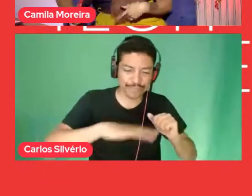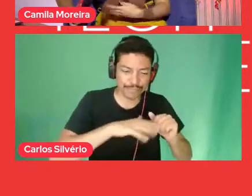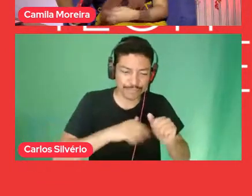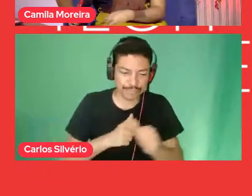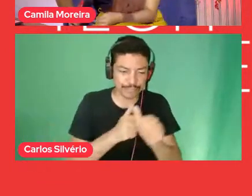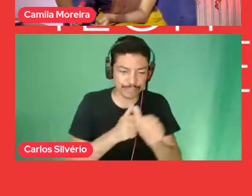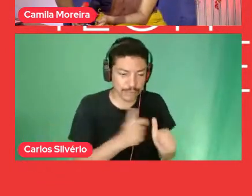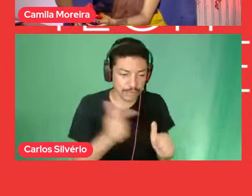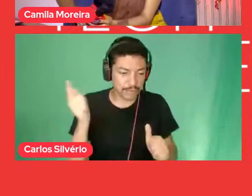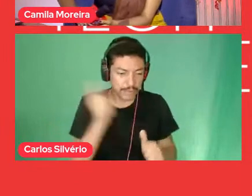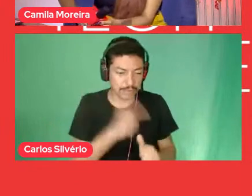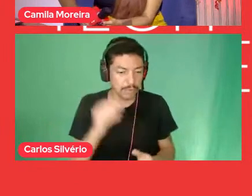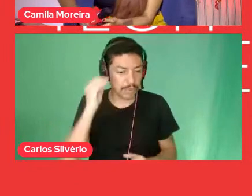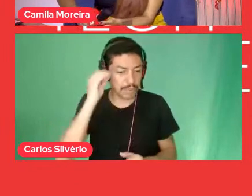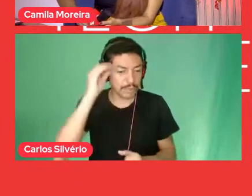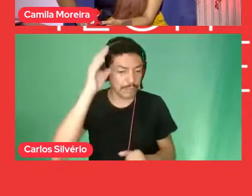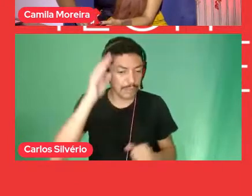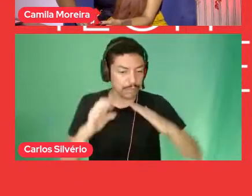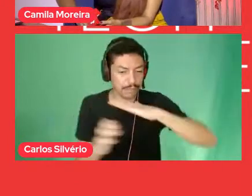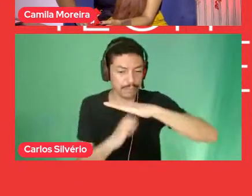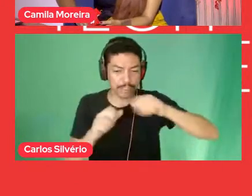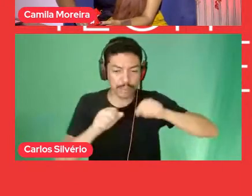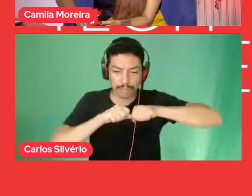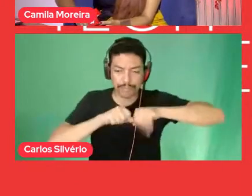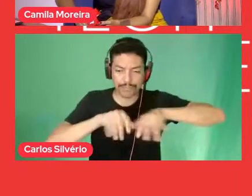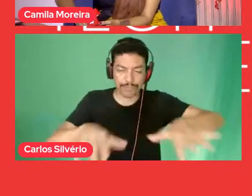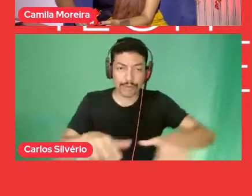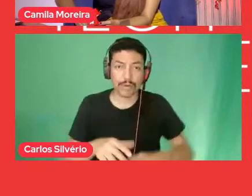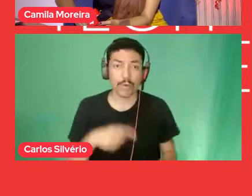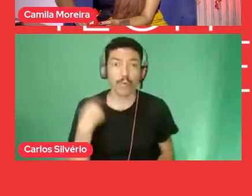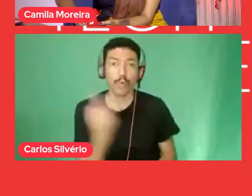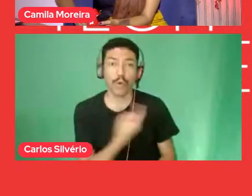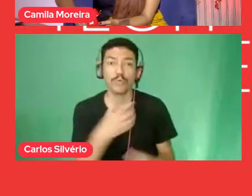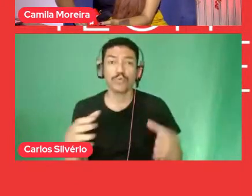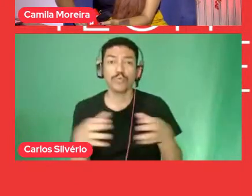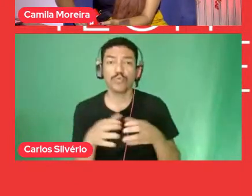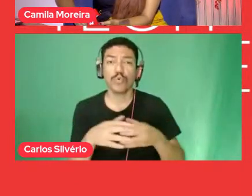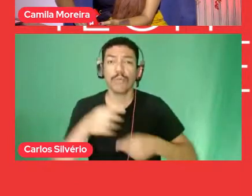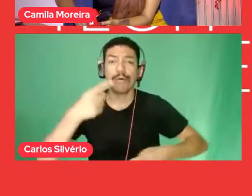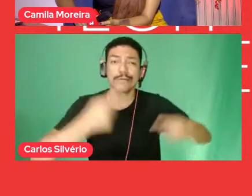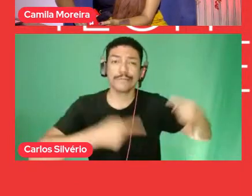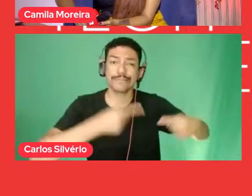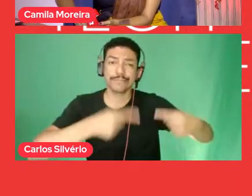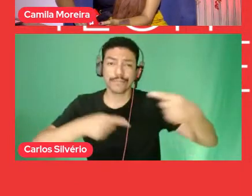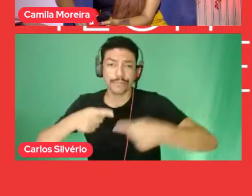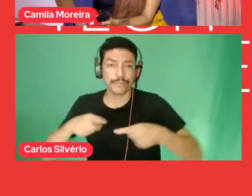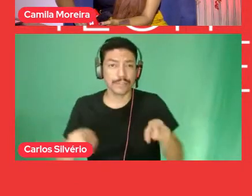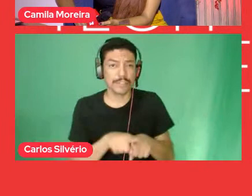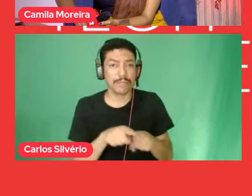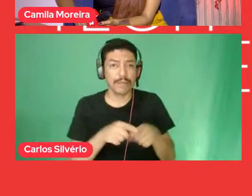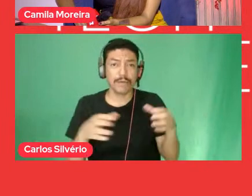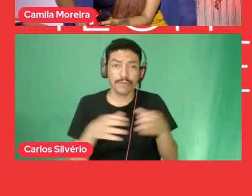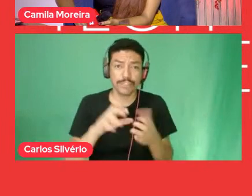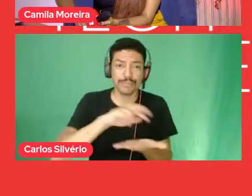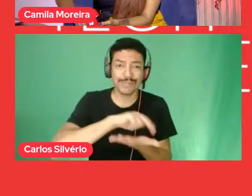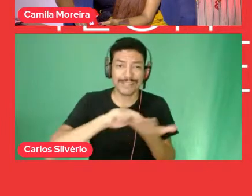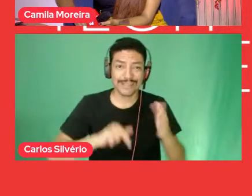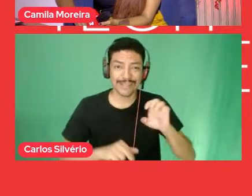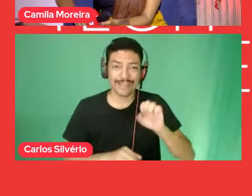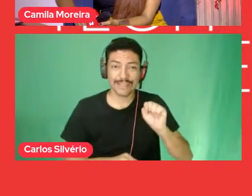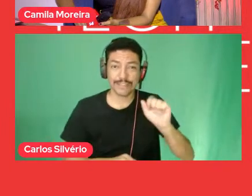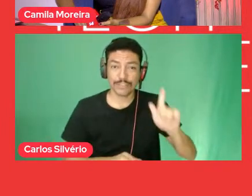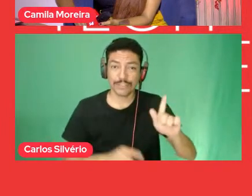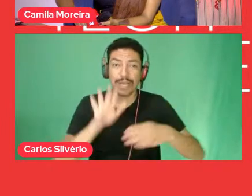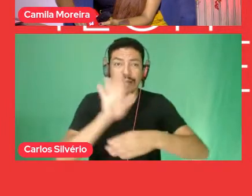de forma mais corporativa e vice-versa, né? O que o nosso grupo corporativo discute também vocês ajudam a gente a levar isso para dentro de